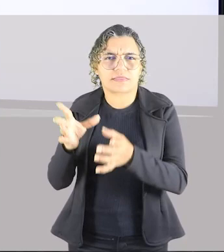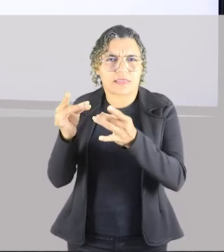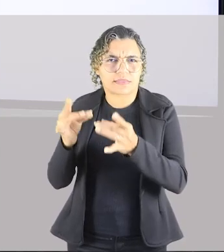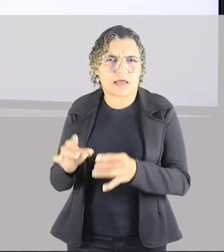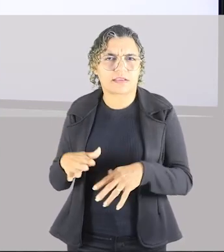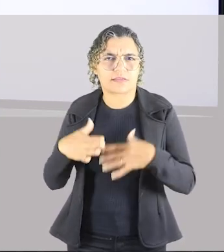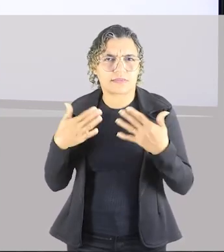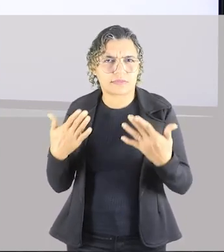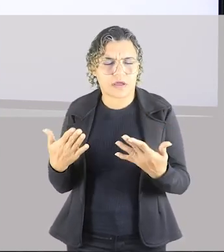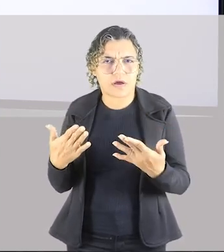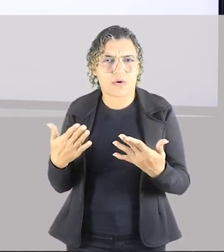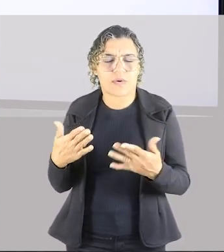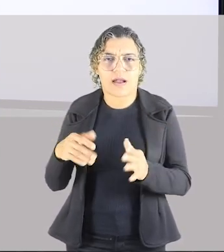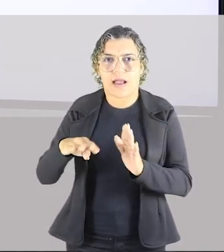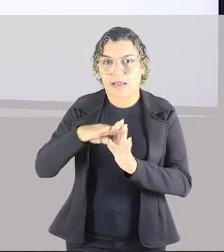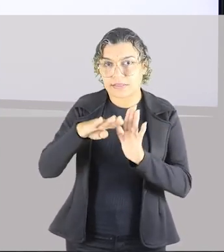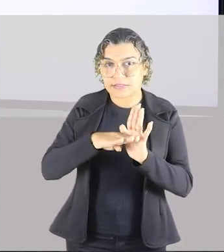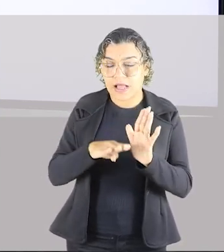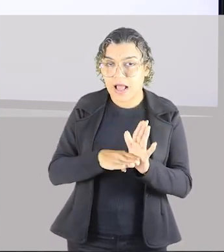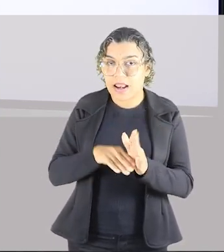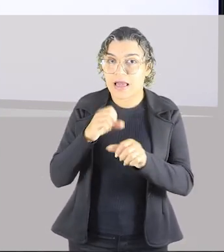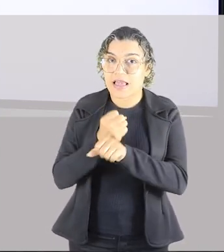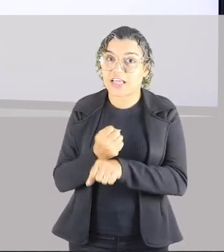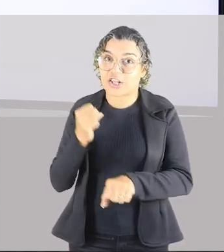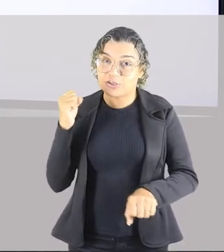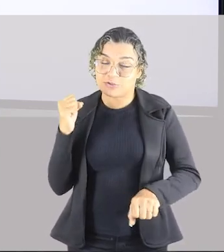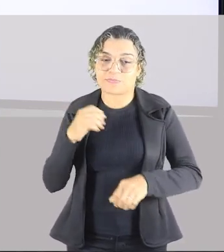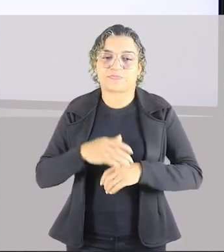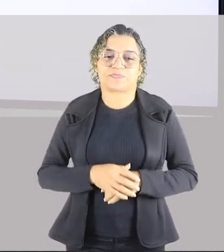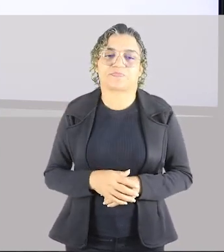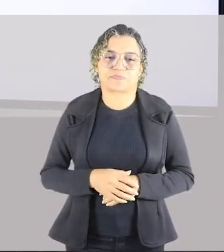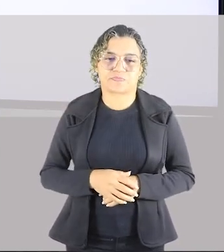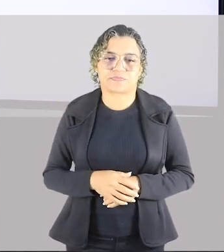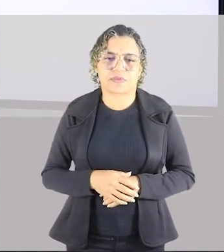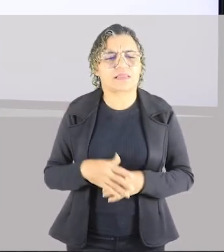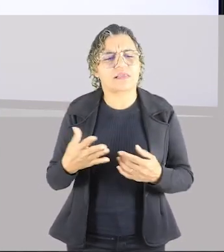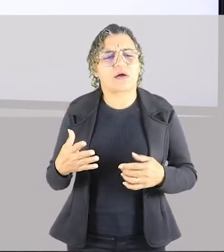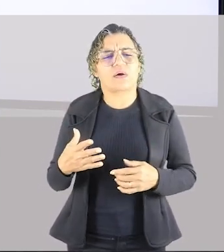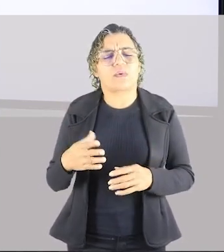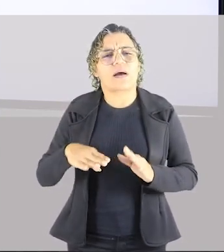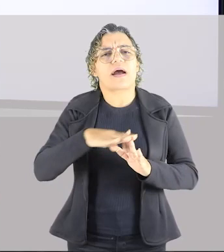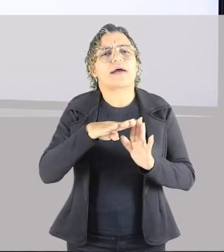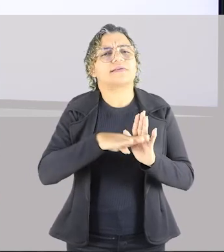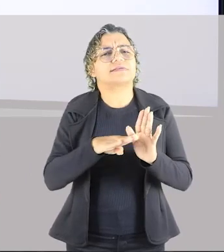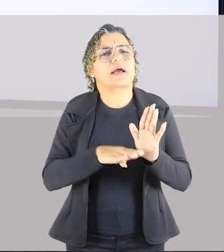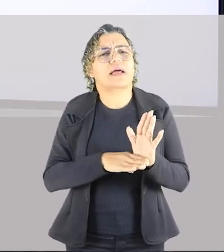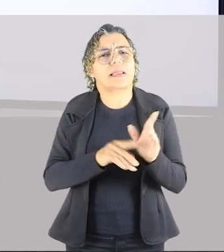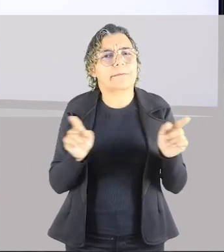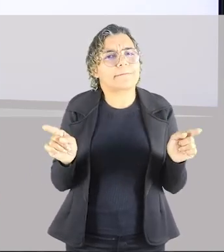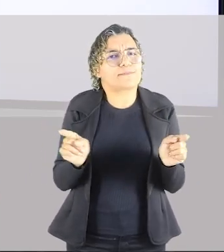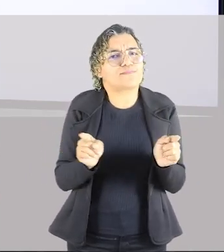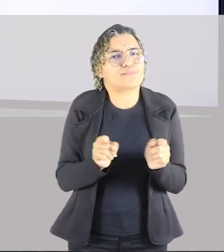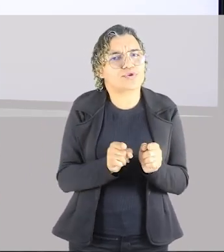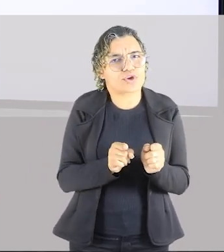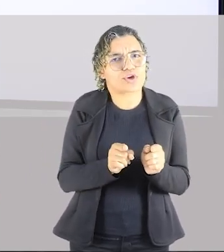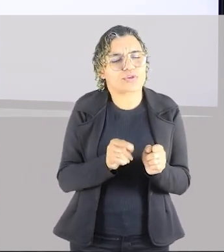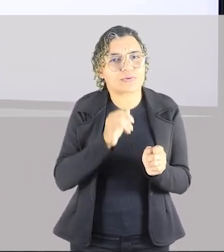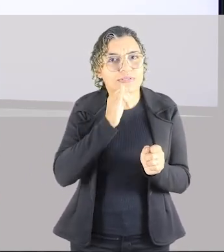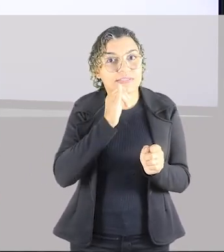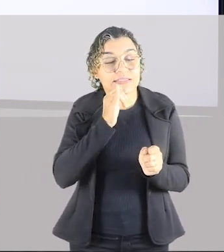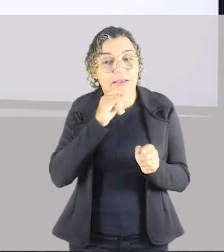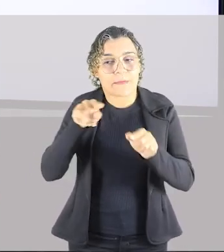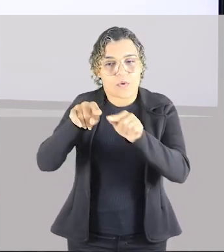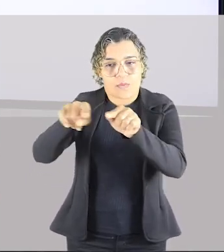escala ela é grande. Justamente, o que é uma escala pequena? É quando eu pego um